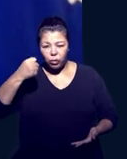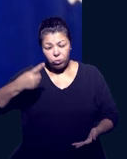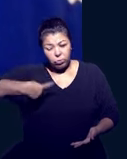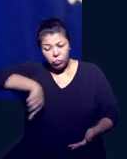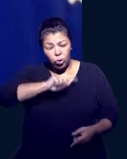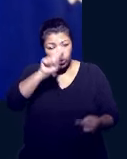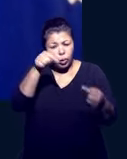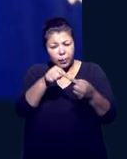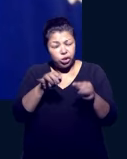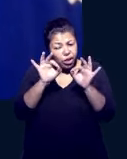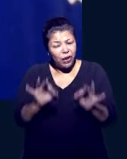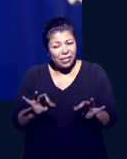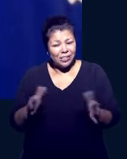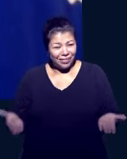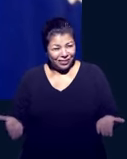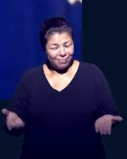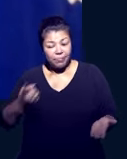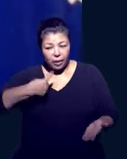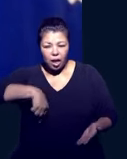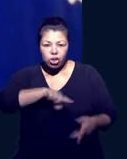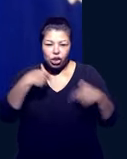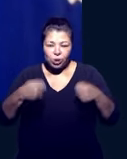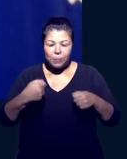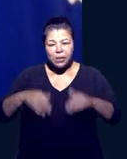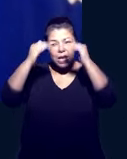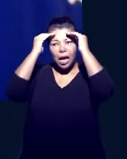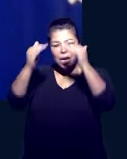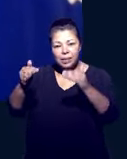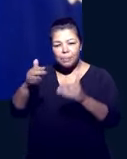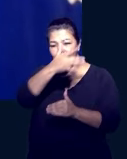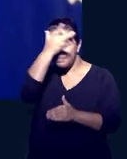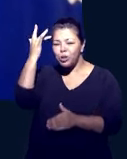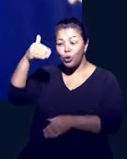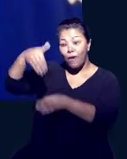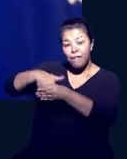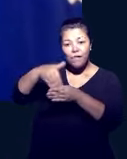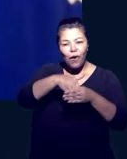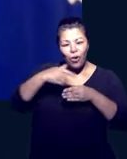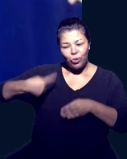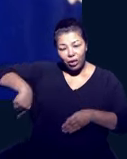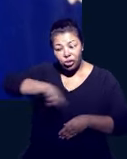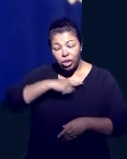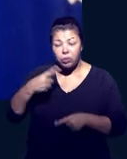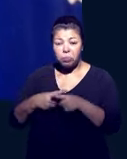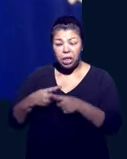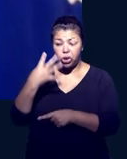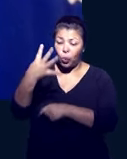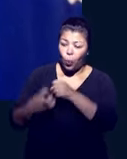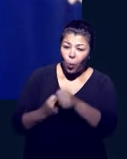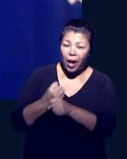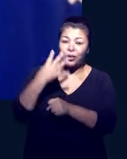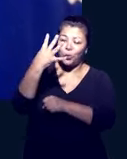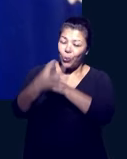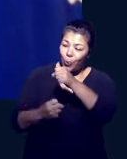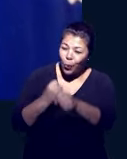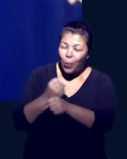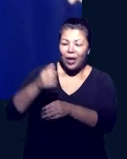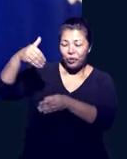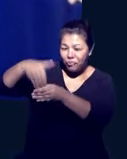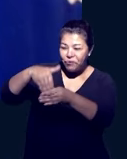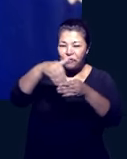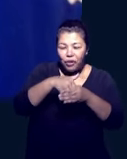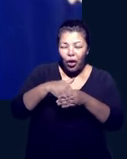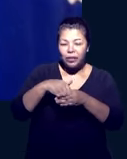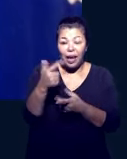os outros nós devemos satisfação à aqueles que nos elegeram e de quatro em quatro anos nós somos medidos para saber qual foi a nossa